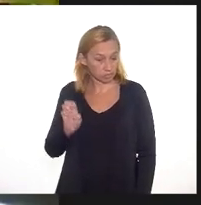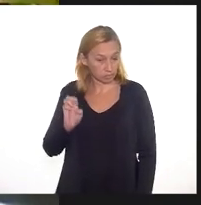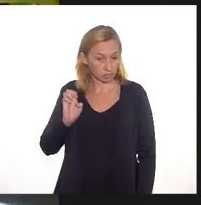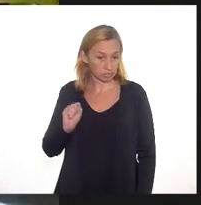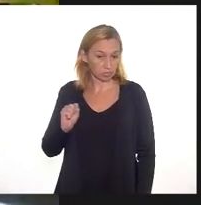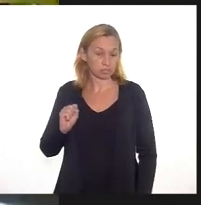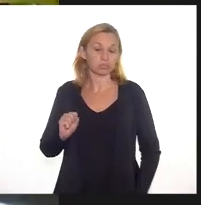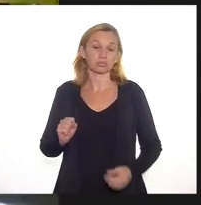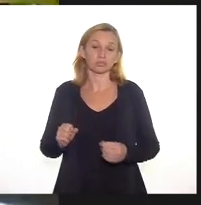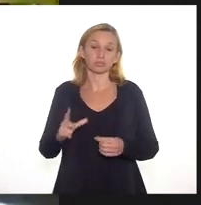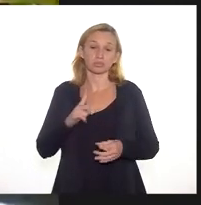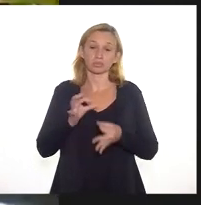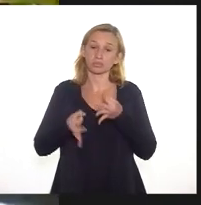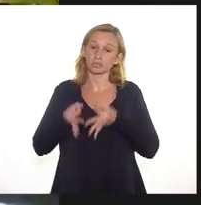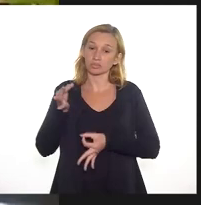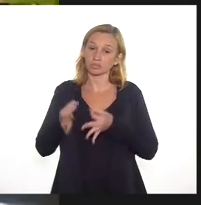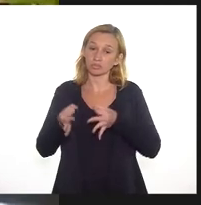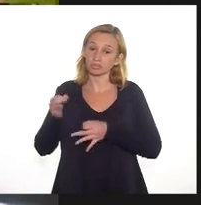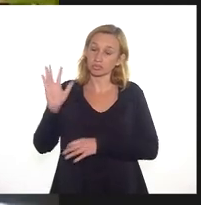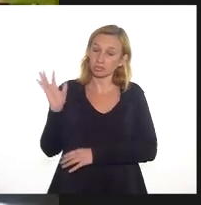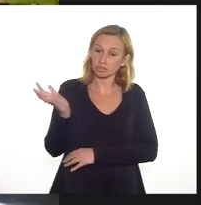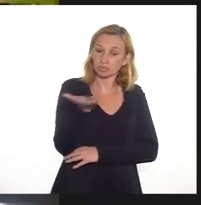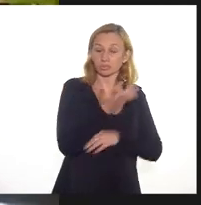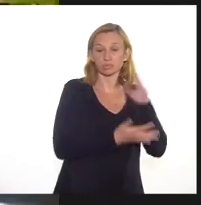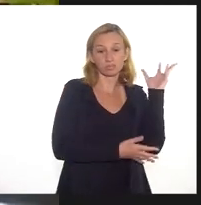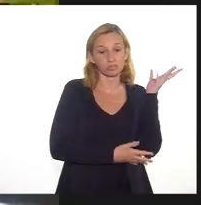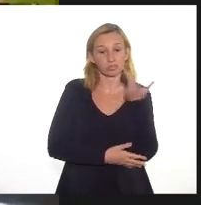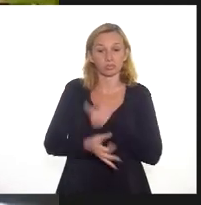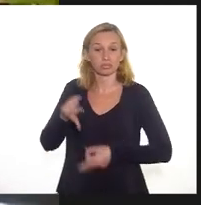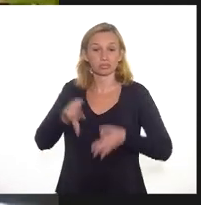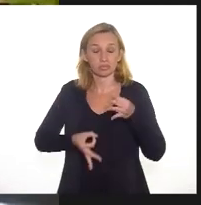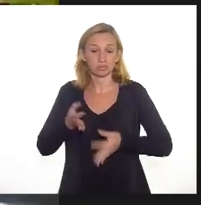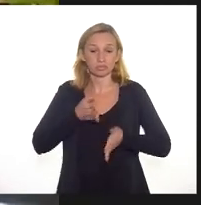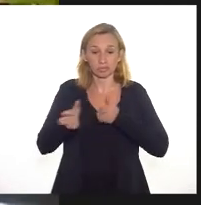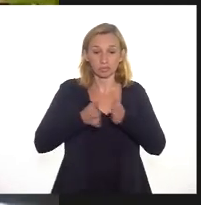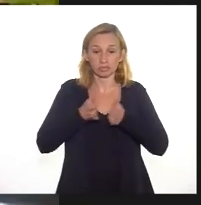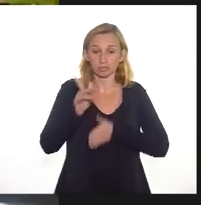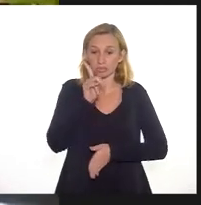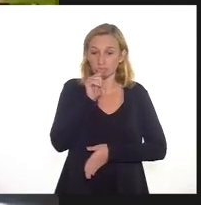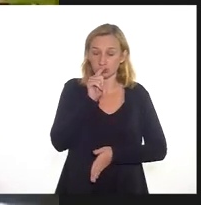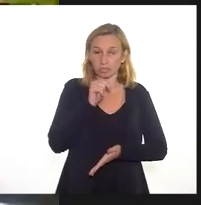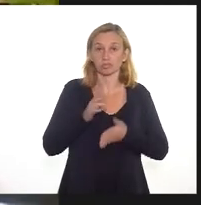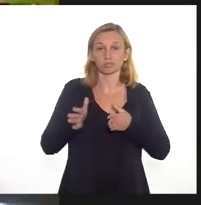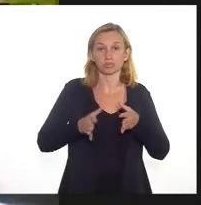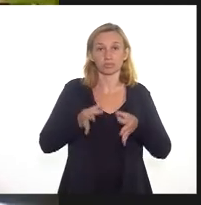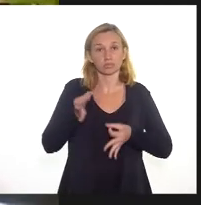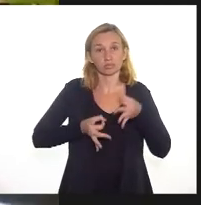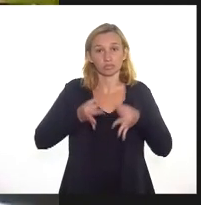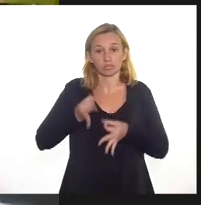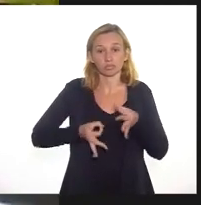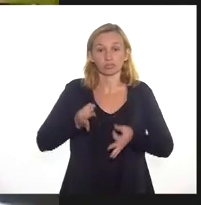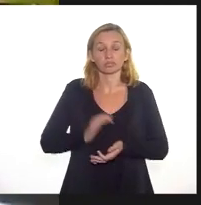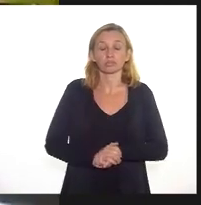a justiça ambiental, a justiça ao acesso à água e a justiça